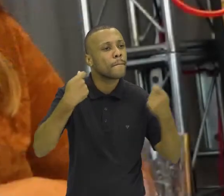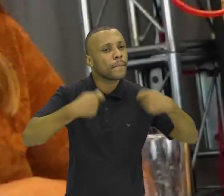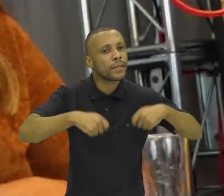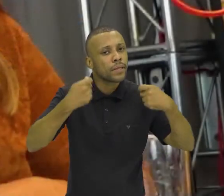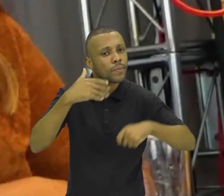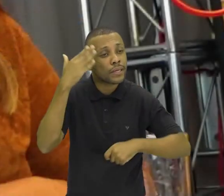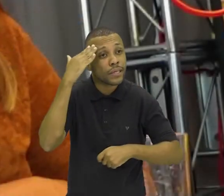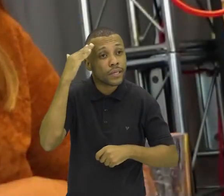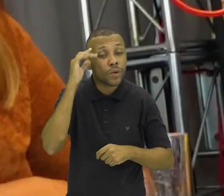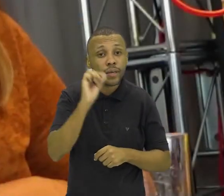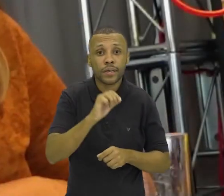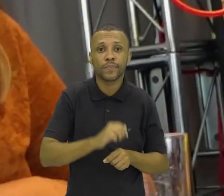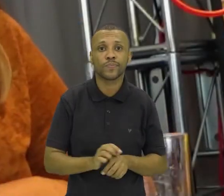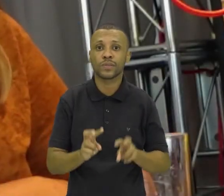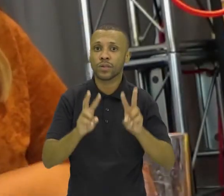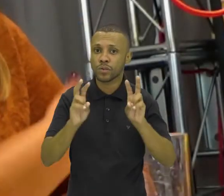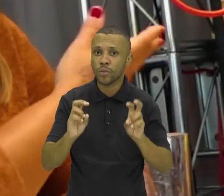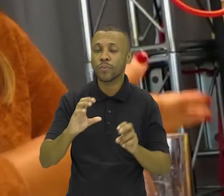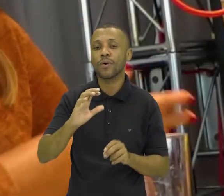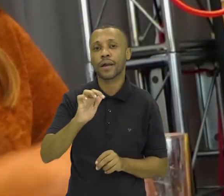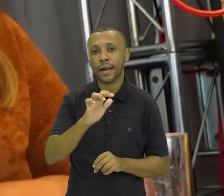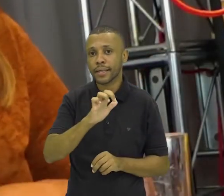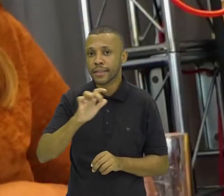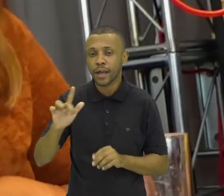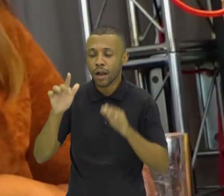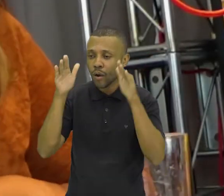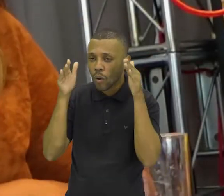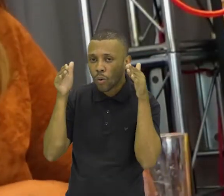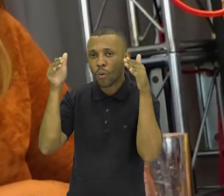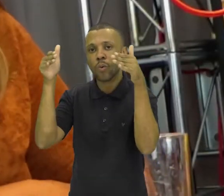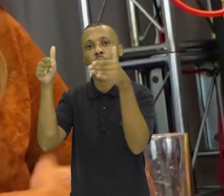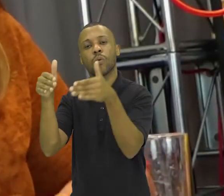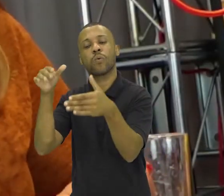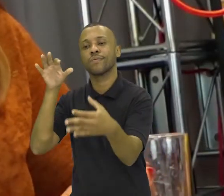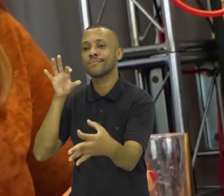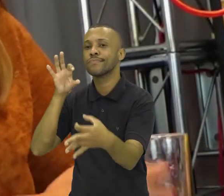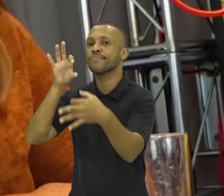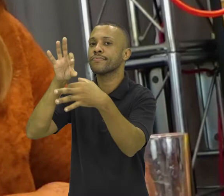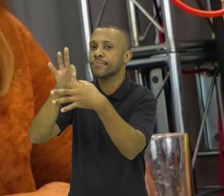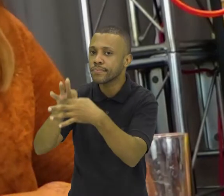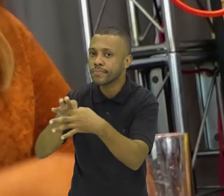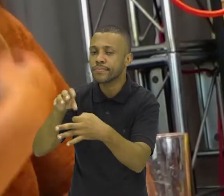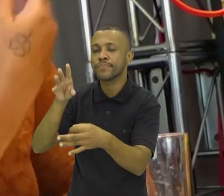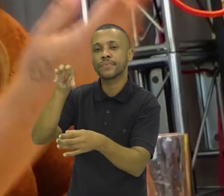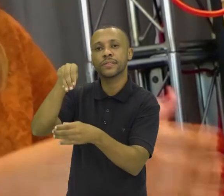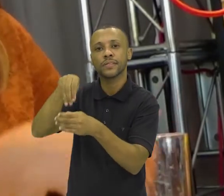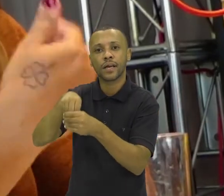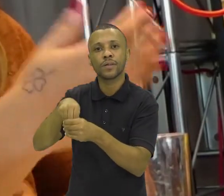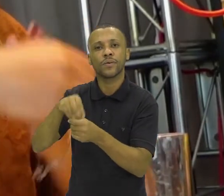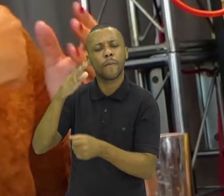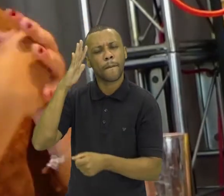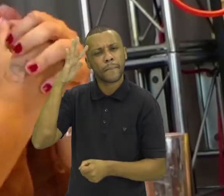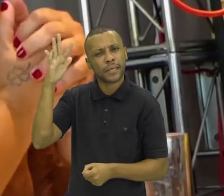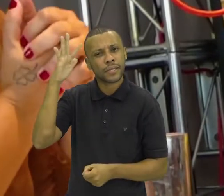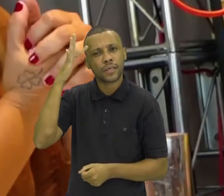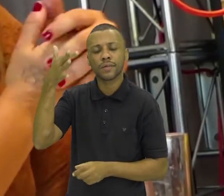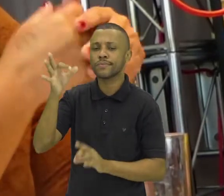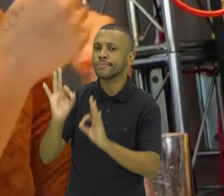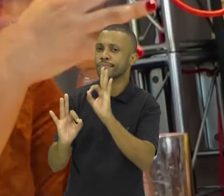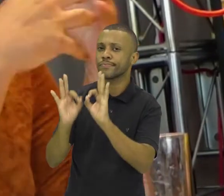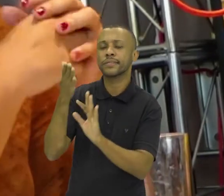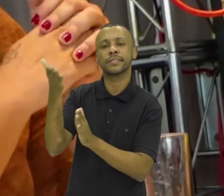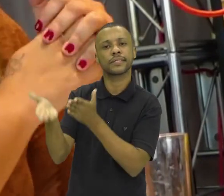também o canal do Vítimas de Trânsito, que é do projeto da Solaris, ao qual a gente está tentando